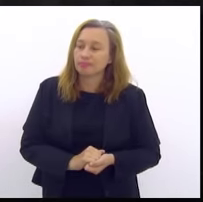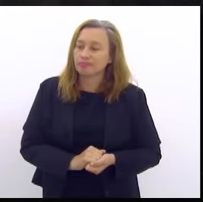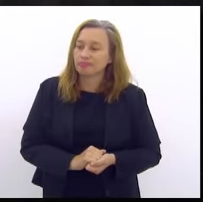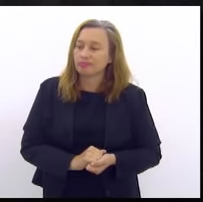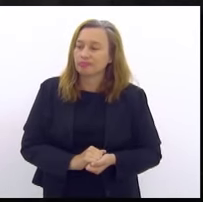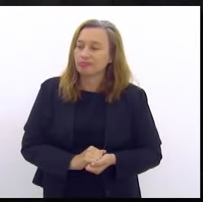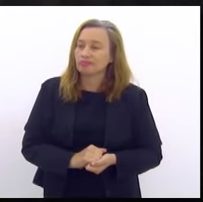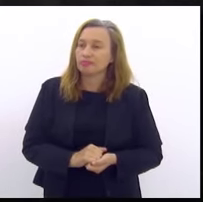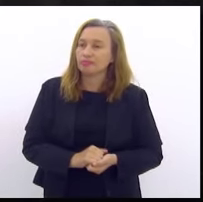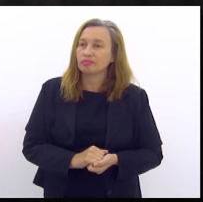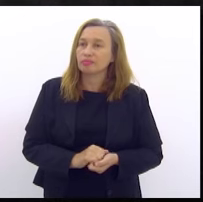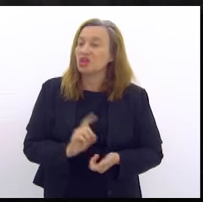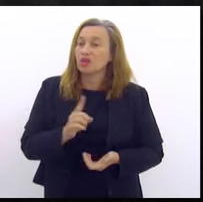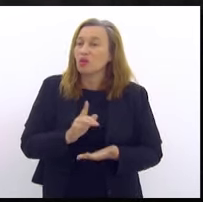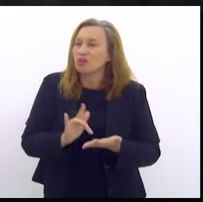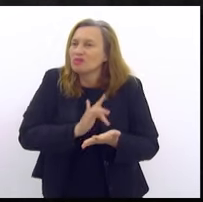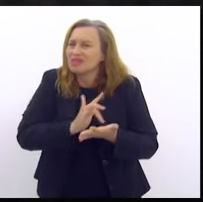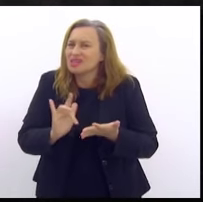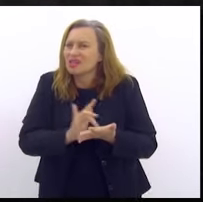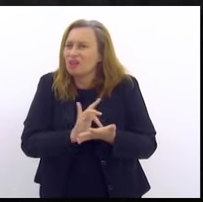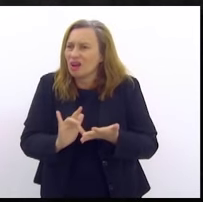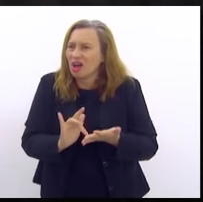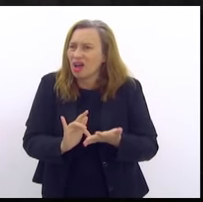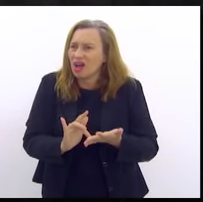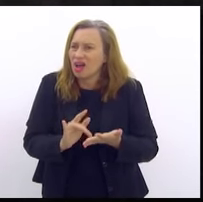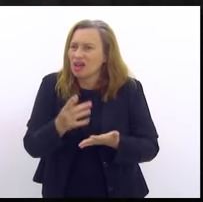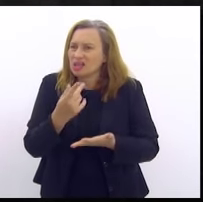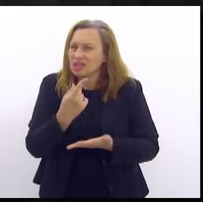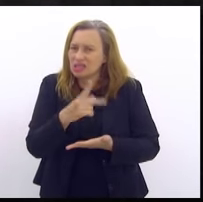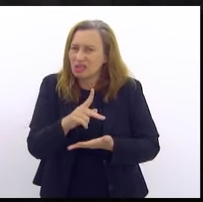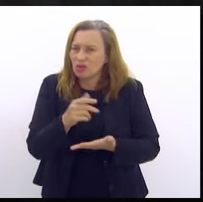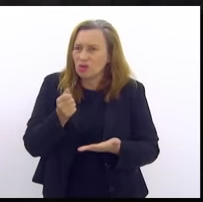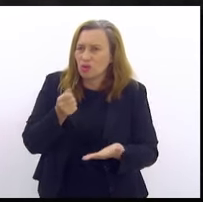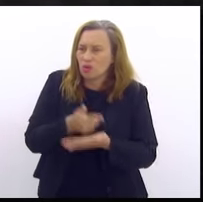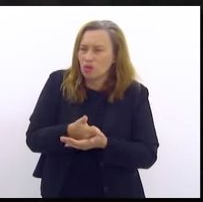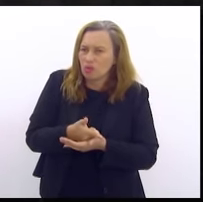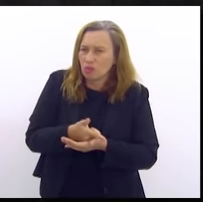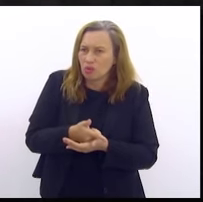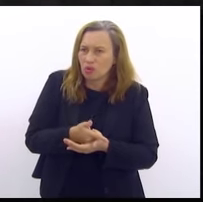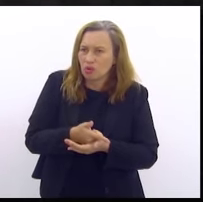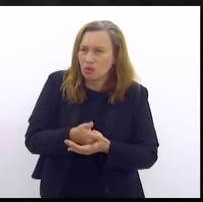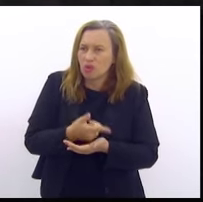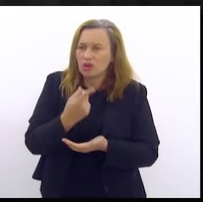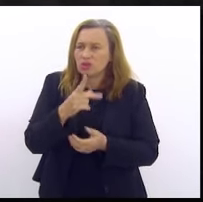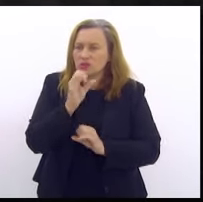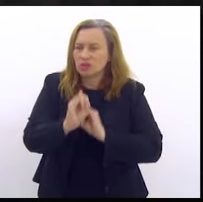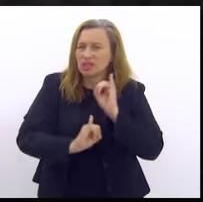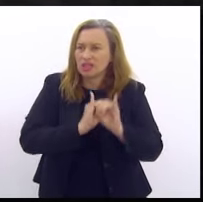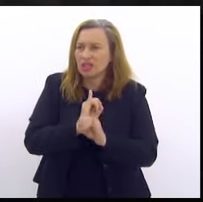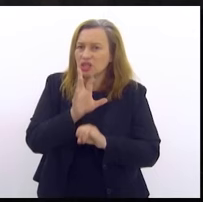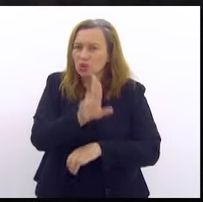que não é um celular funcional, o seu celular que ele comprou, a sua internet que ele usa.